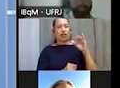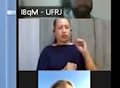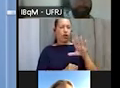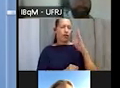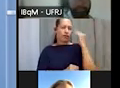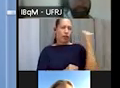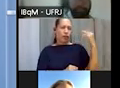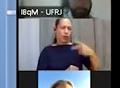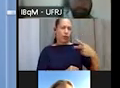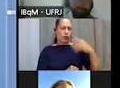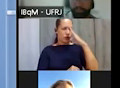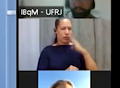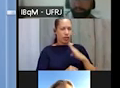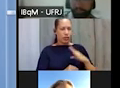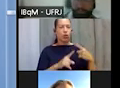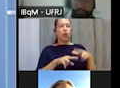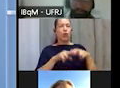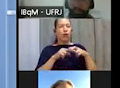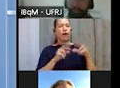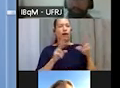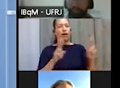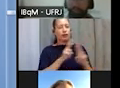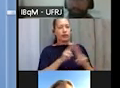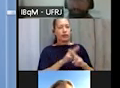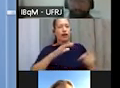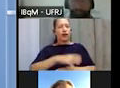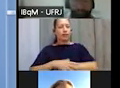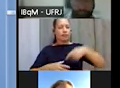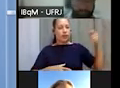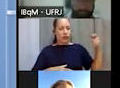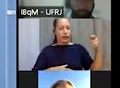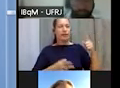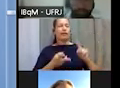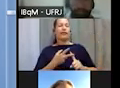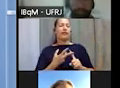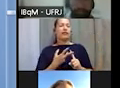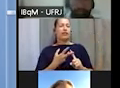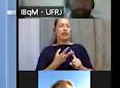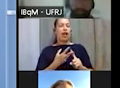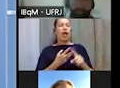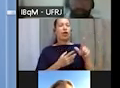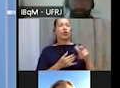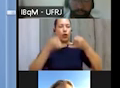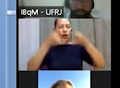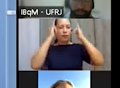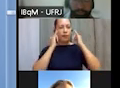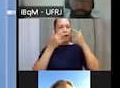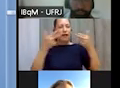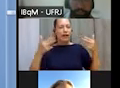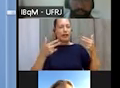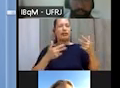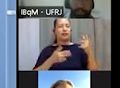Brasil por causa da sua relação com a independência, da sua relação com o Primeiro Império, mas você vai fora do